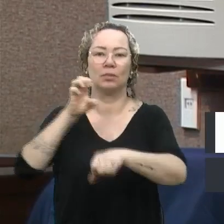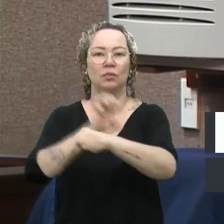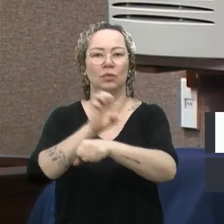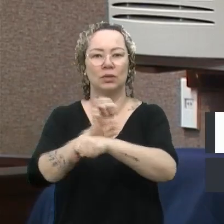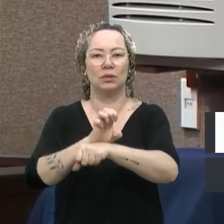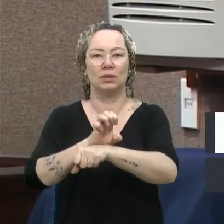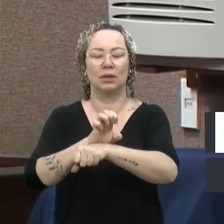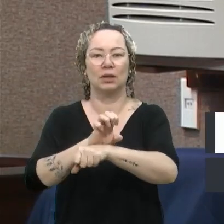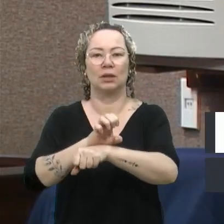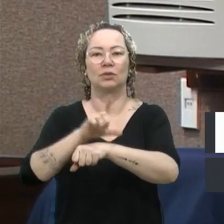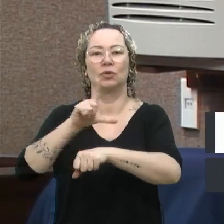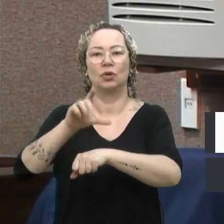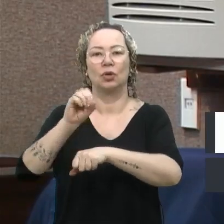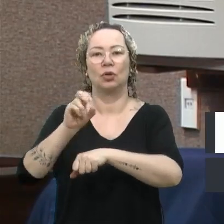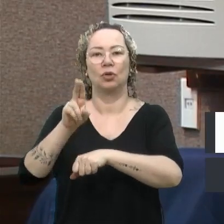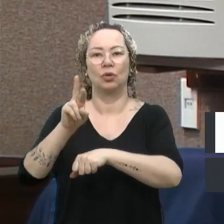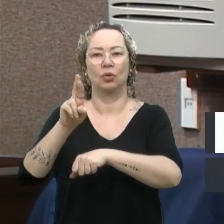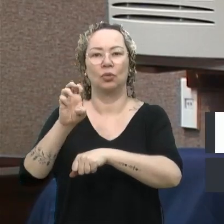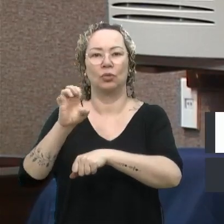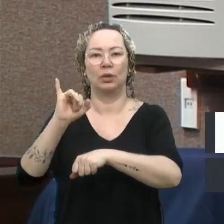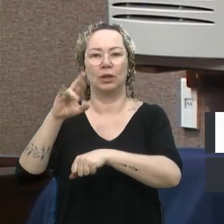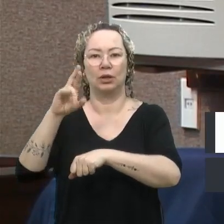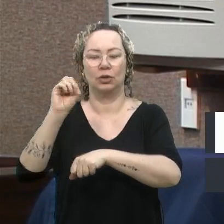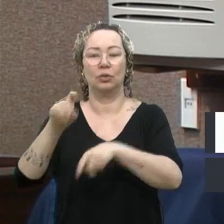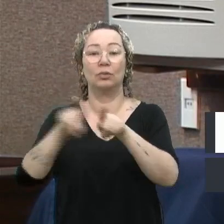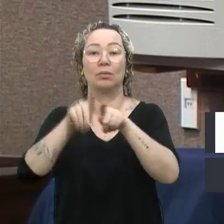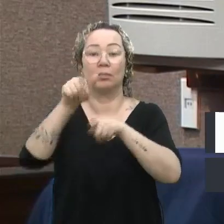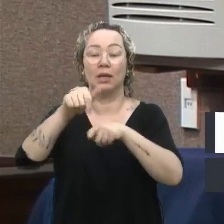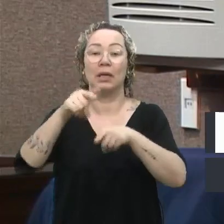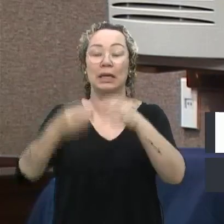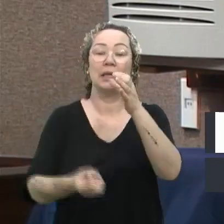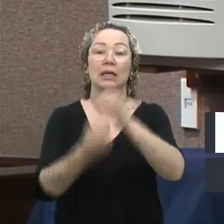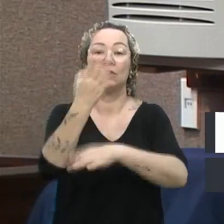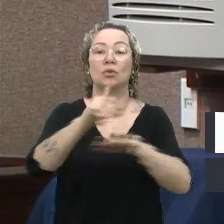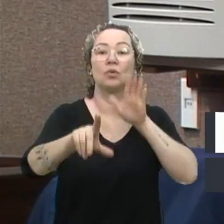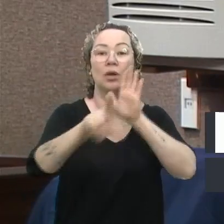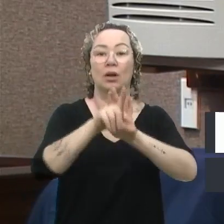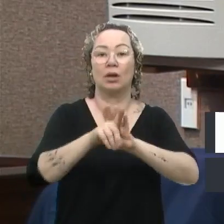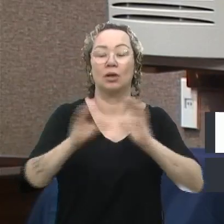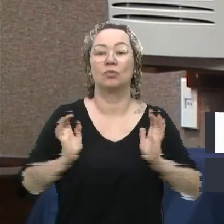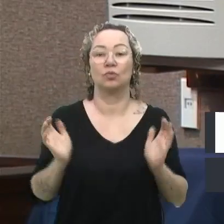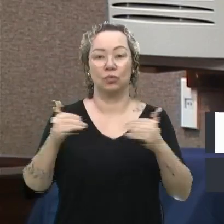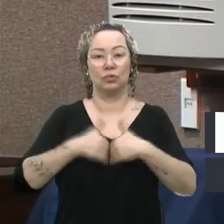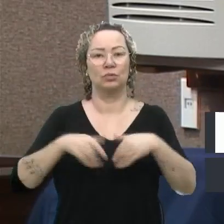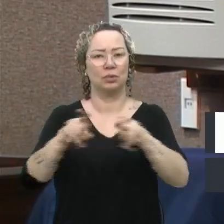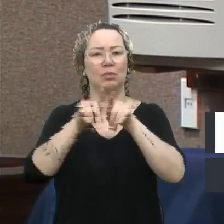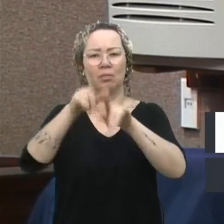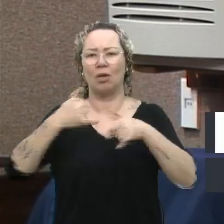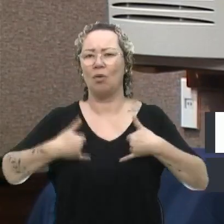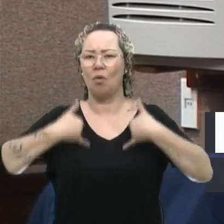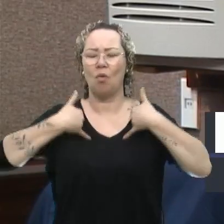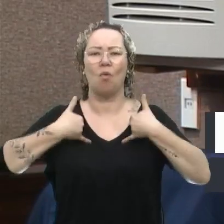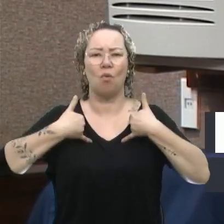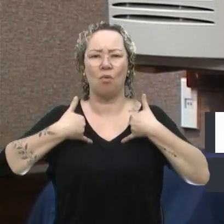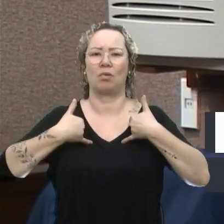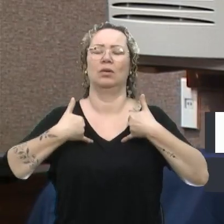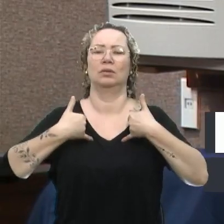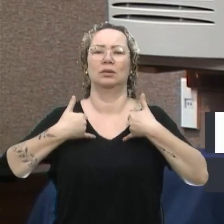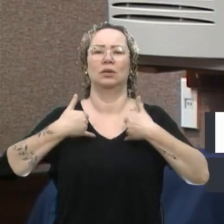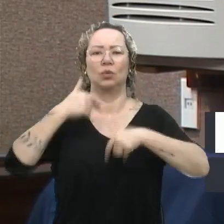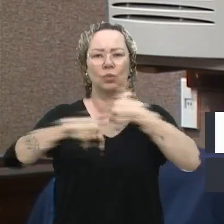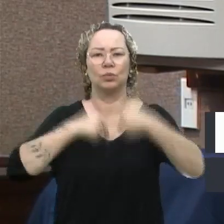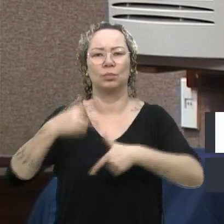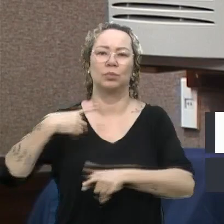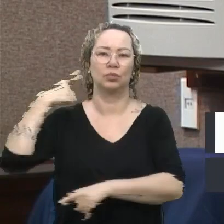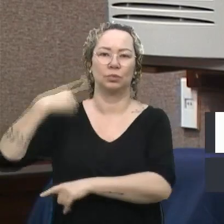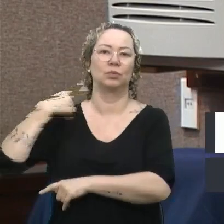Eduardo Loureiro é autor da Lei do Autismo, também nos honra muito toda essa atuação dos nobres deputados.